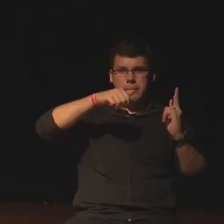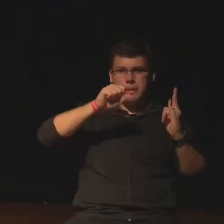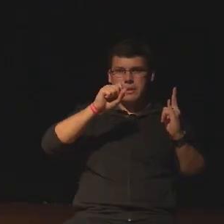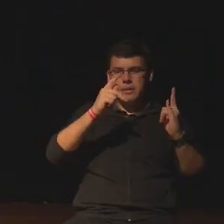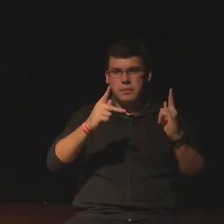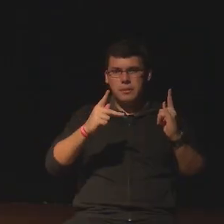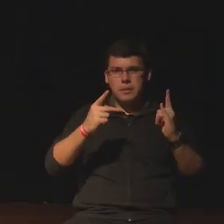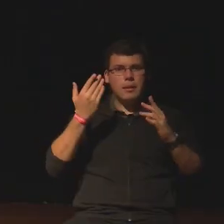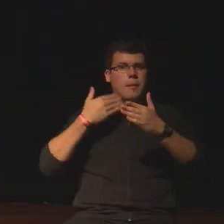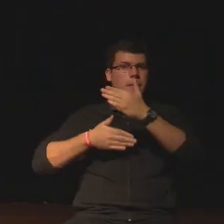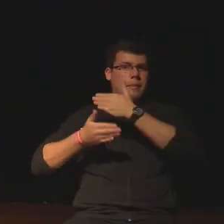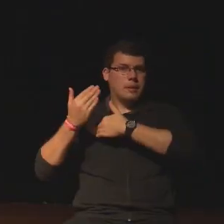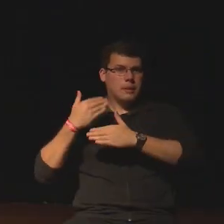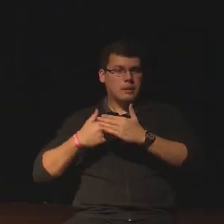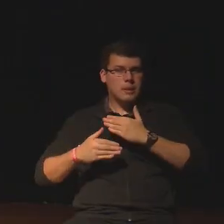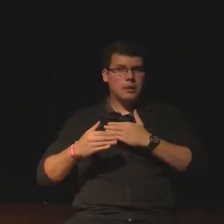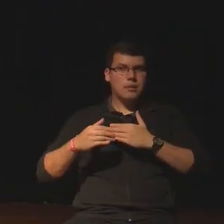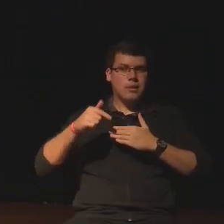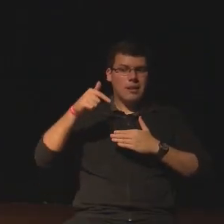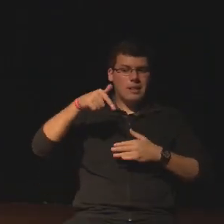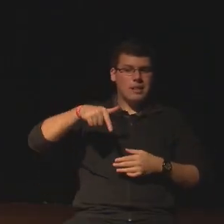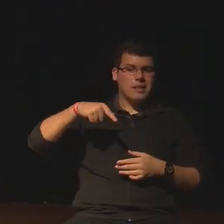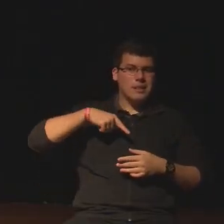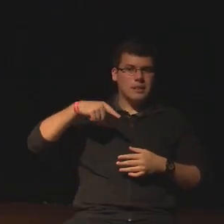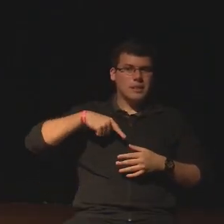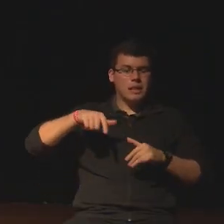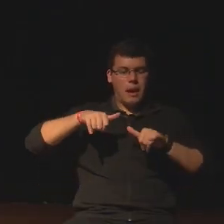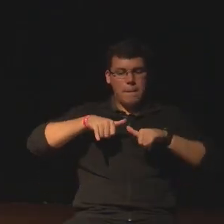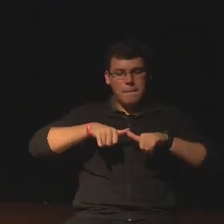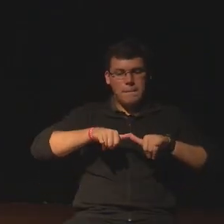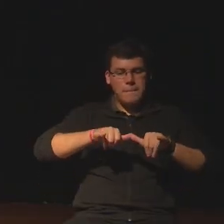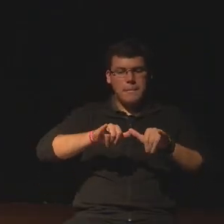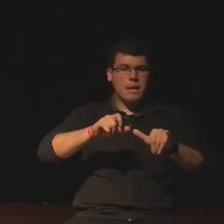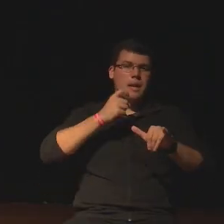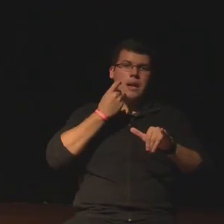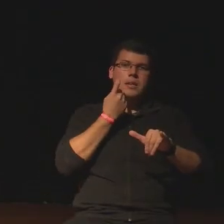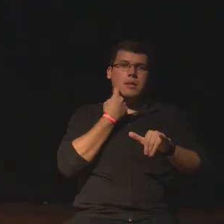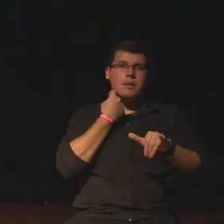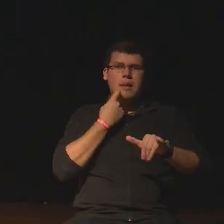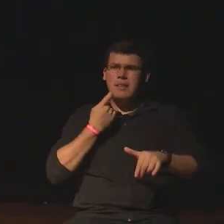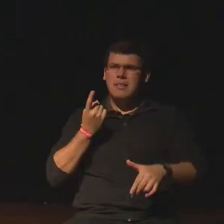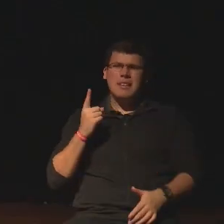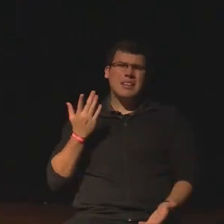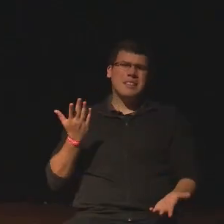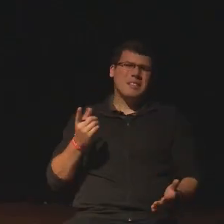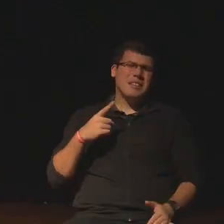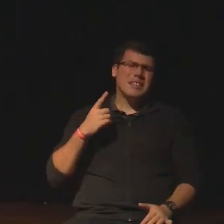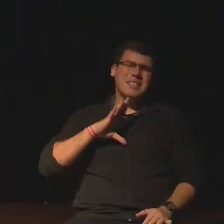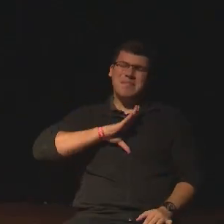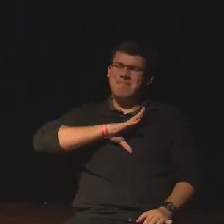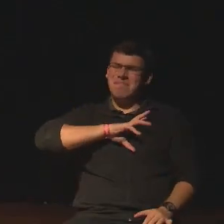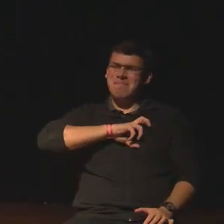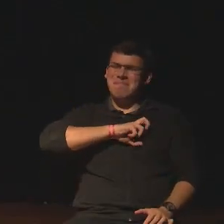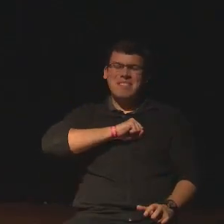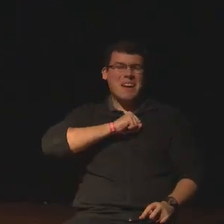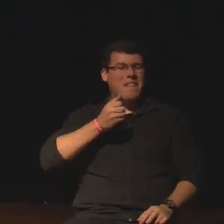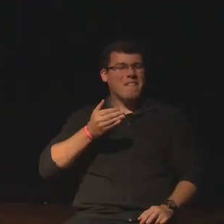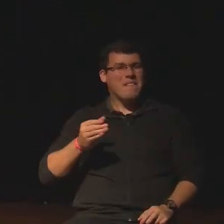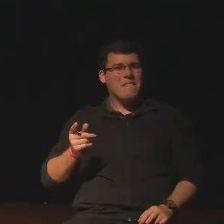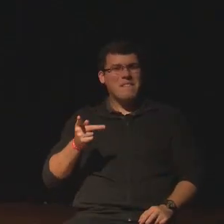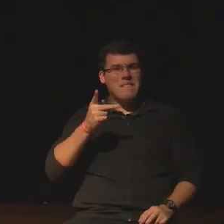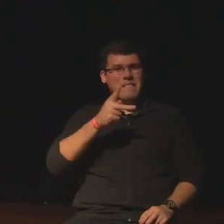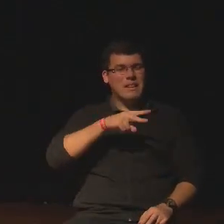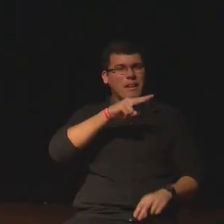de peixe, né, o MASP. A gente adorava vir aqui, olhar os peixes, tal. Hoje ele não é mais utilizado por